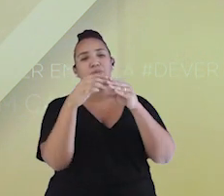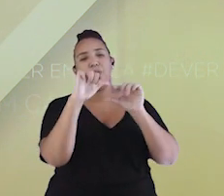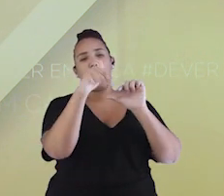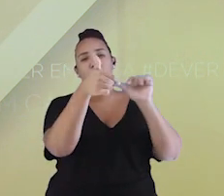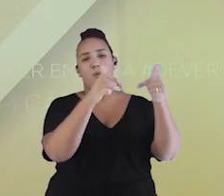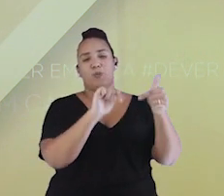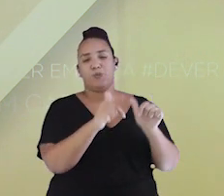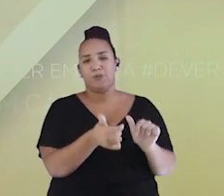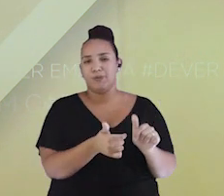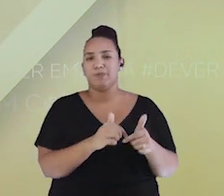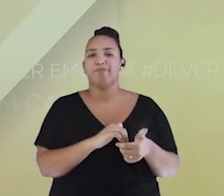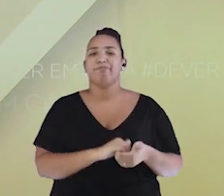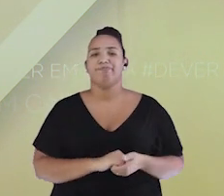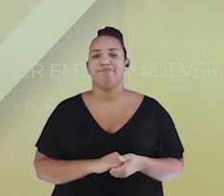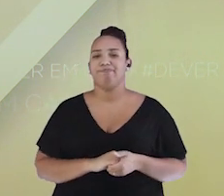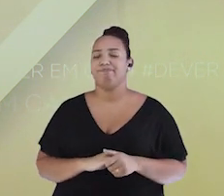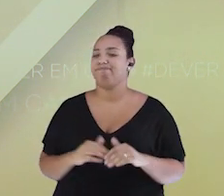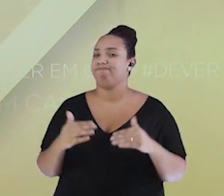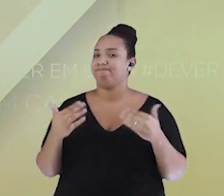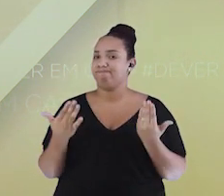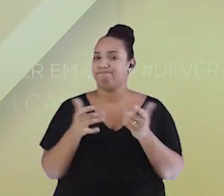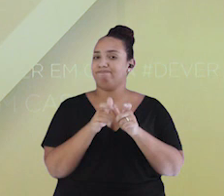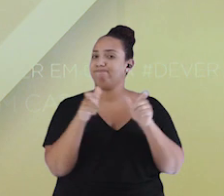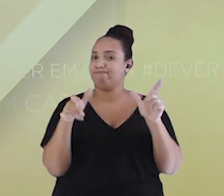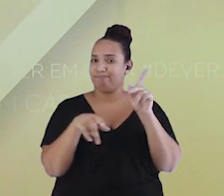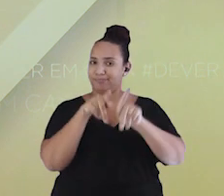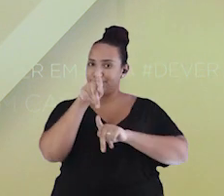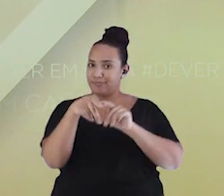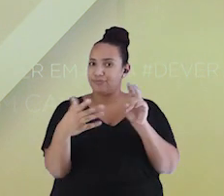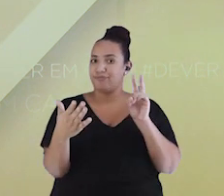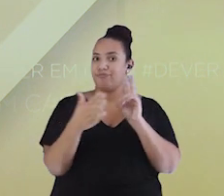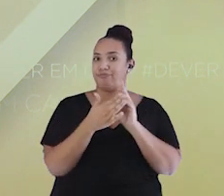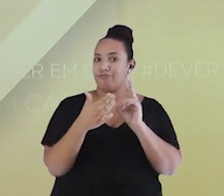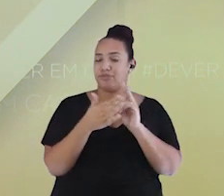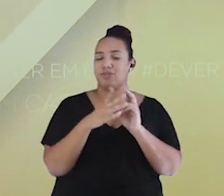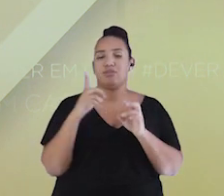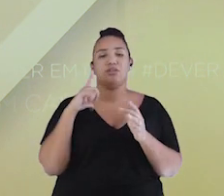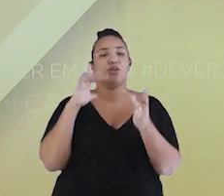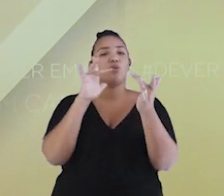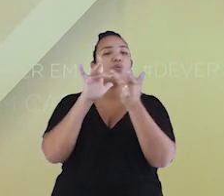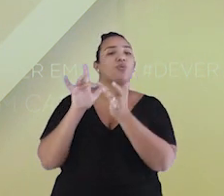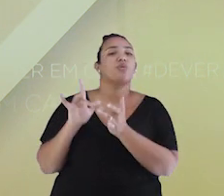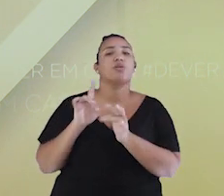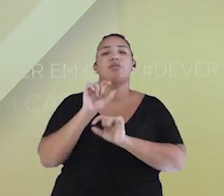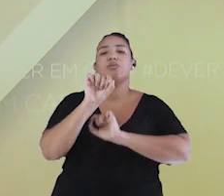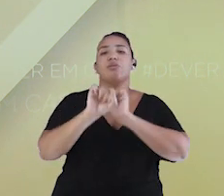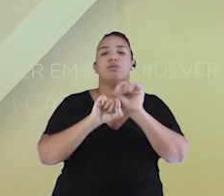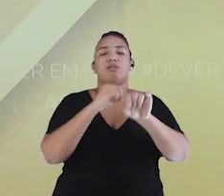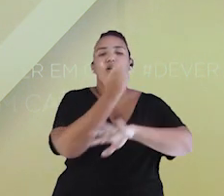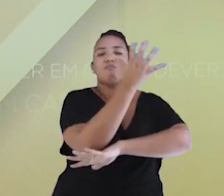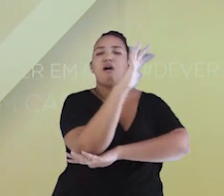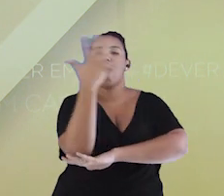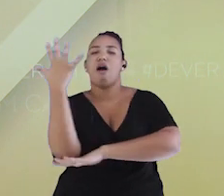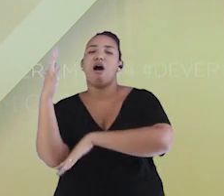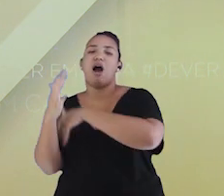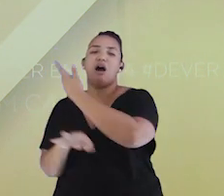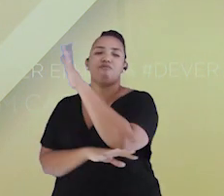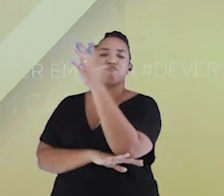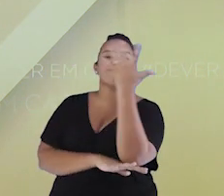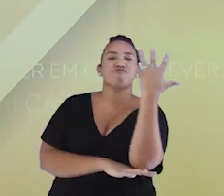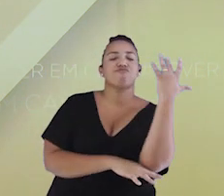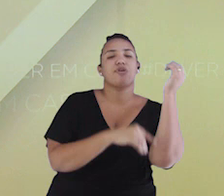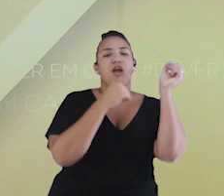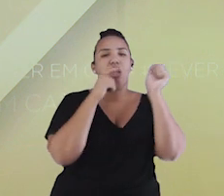grupos. A maior parte dos povos indígenas vivem em contato com a terra, matas e